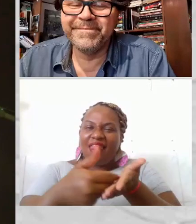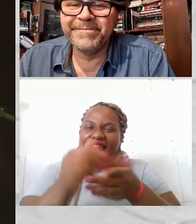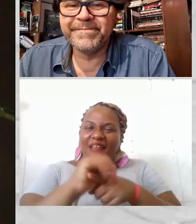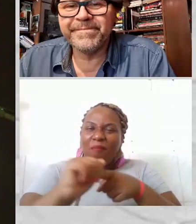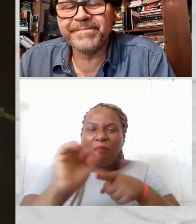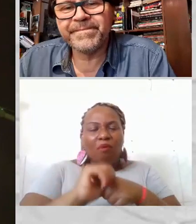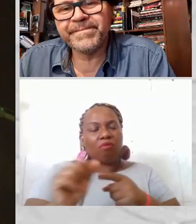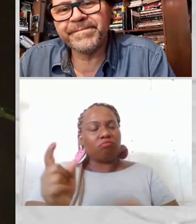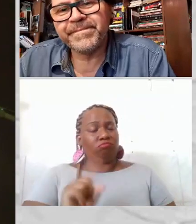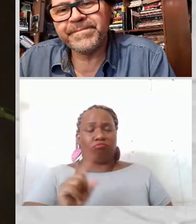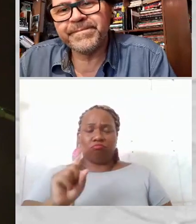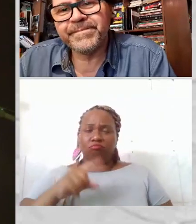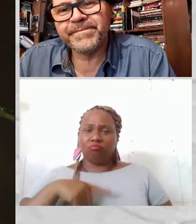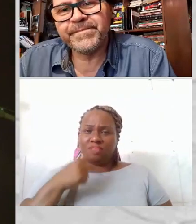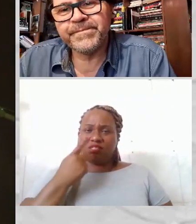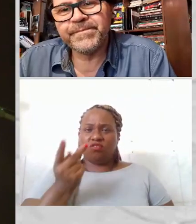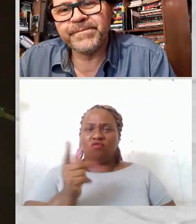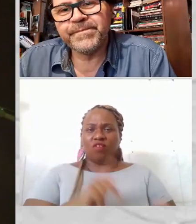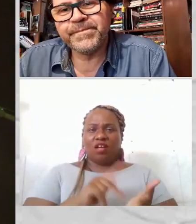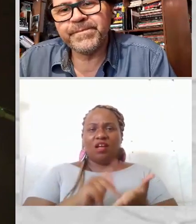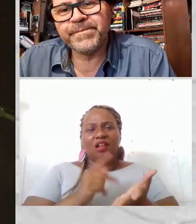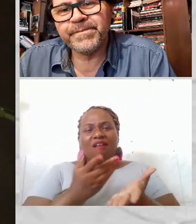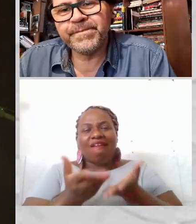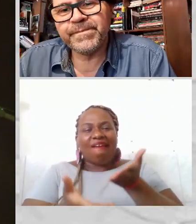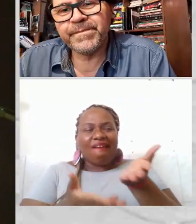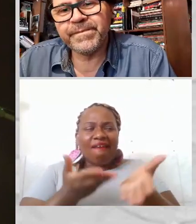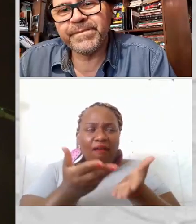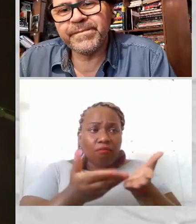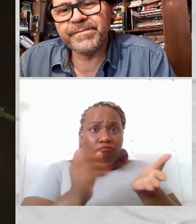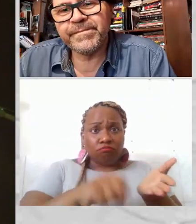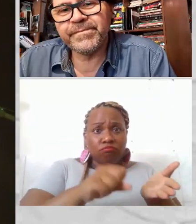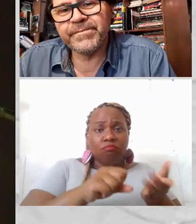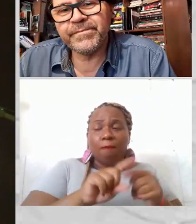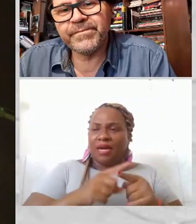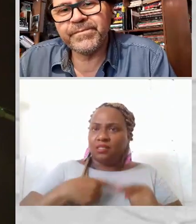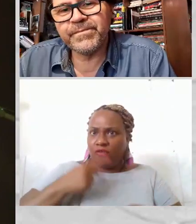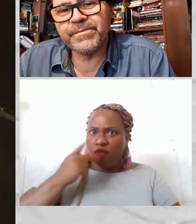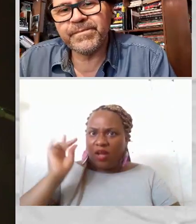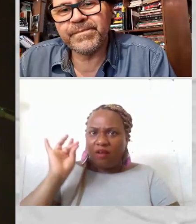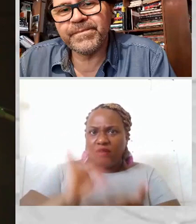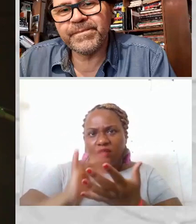tiver de alisar, eu faço, mas se tiver de falar, eu falo.